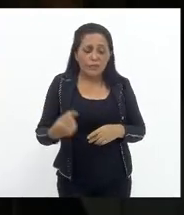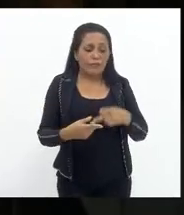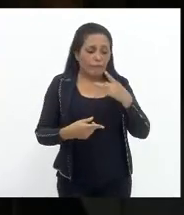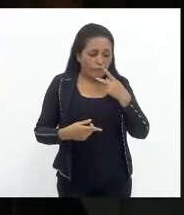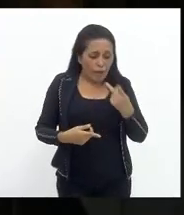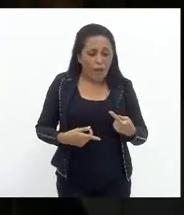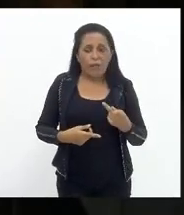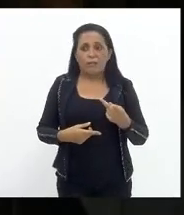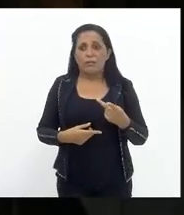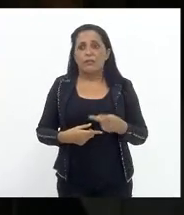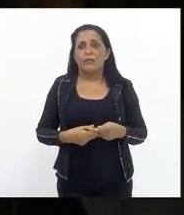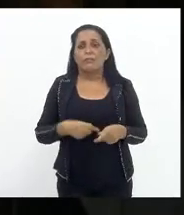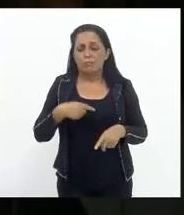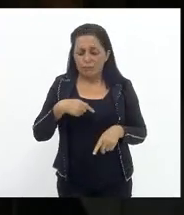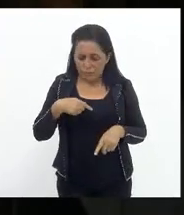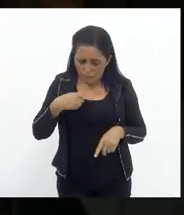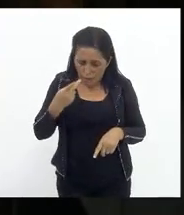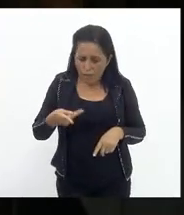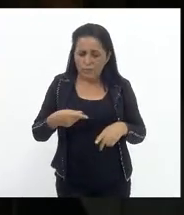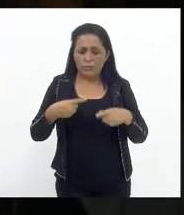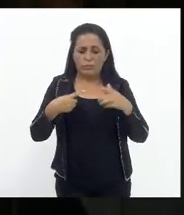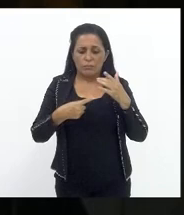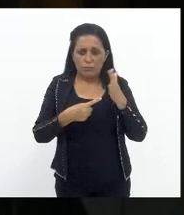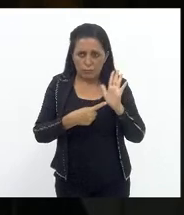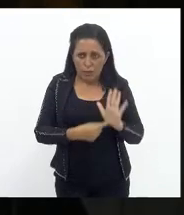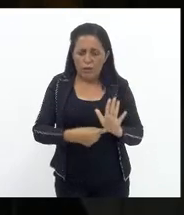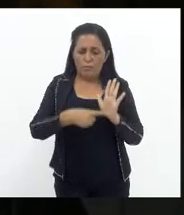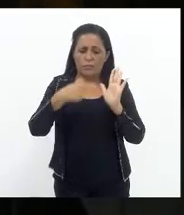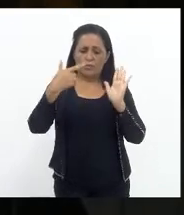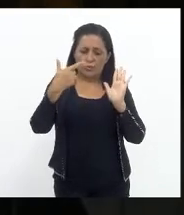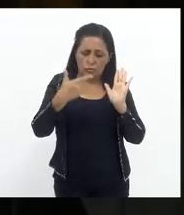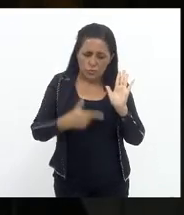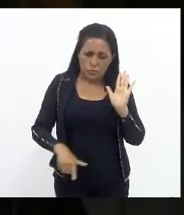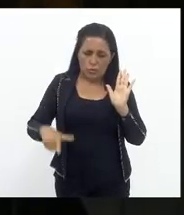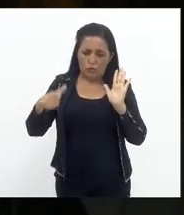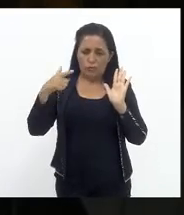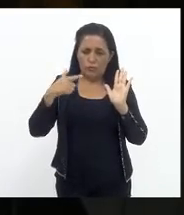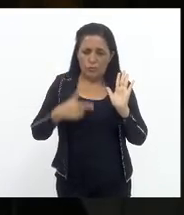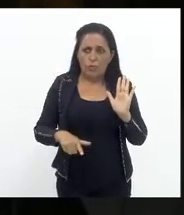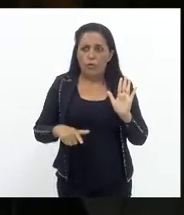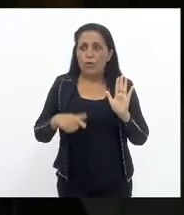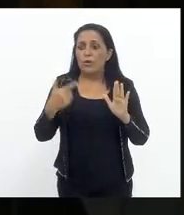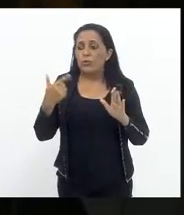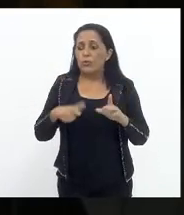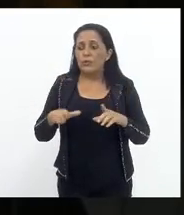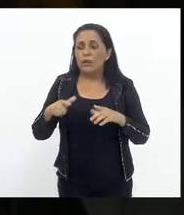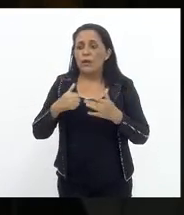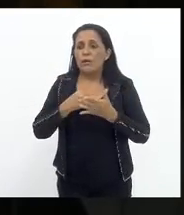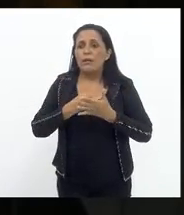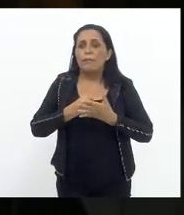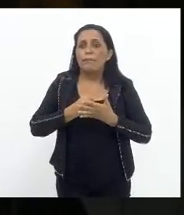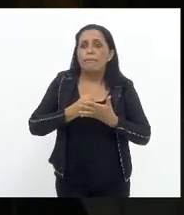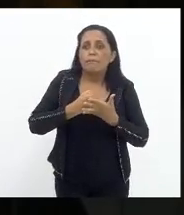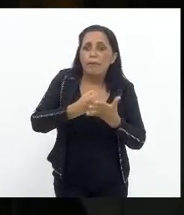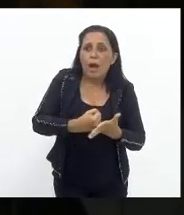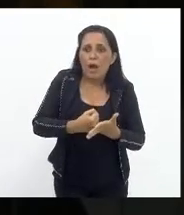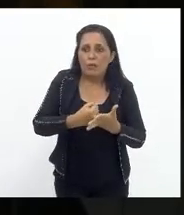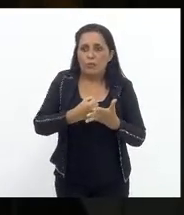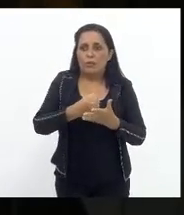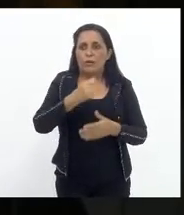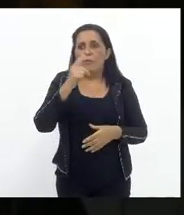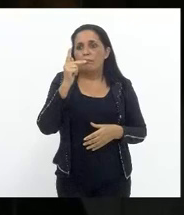fale, por mais que mostremos que não há amparo legal para a polícia